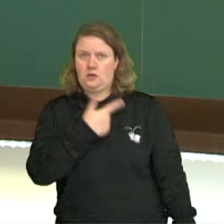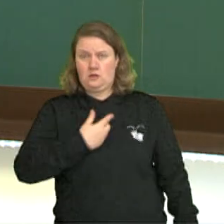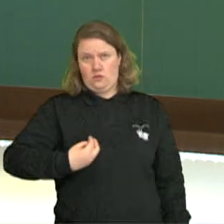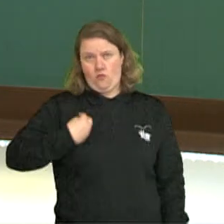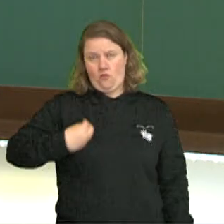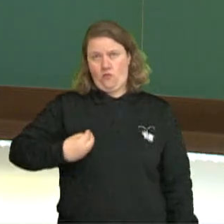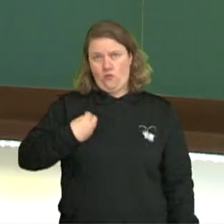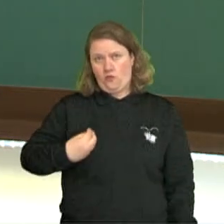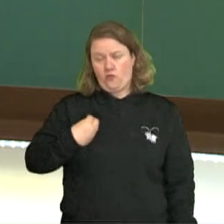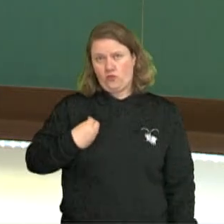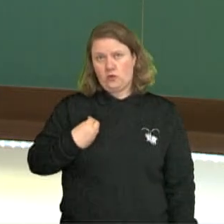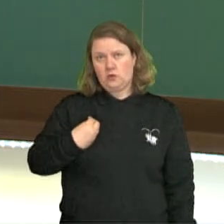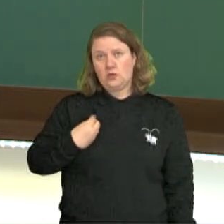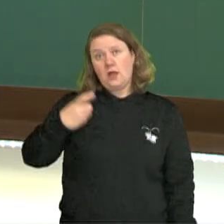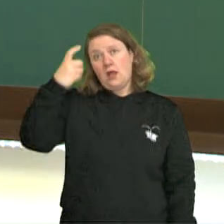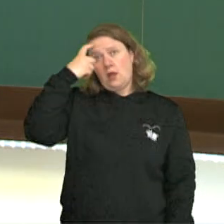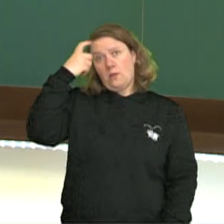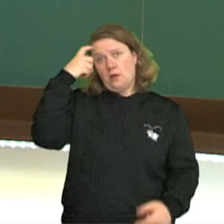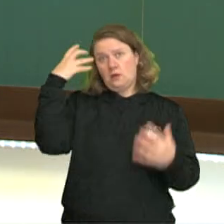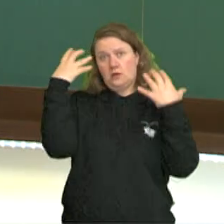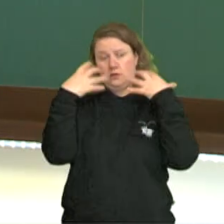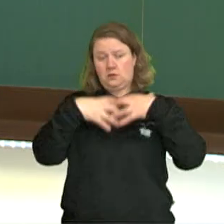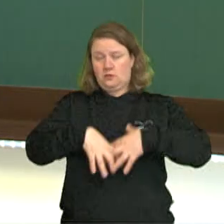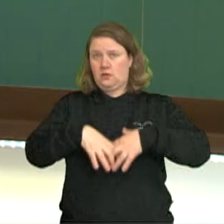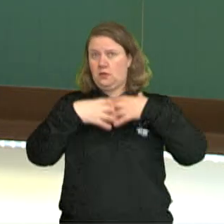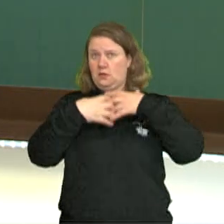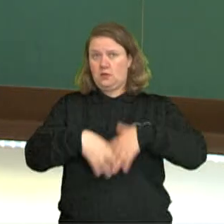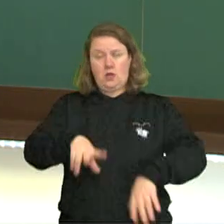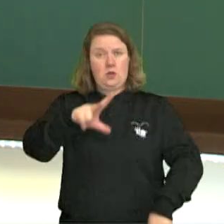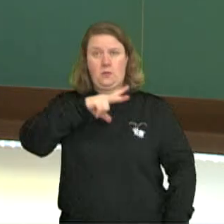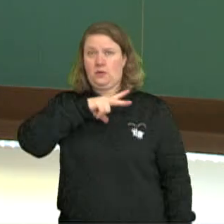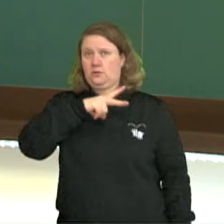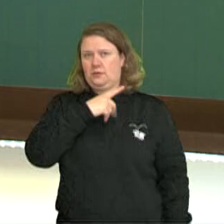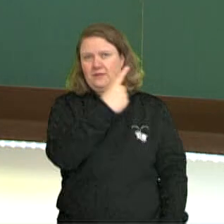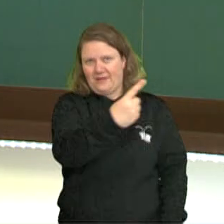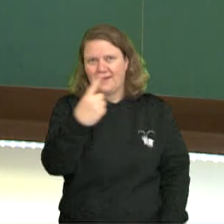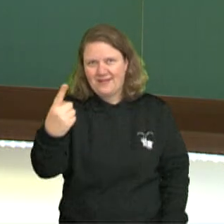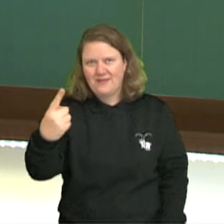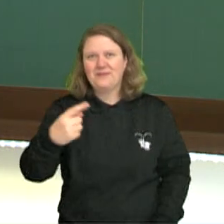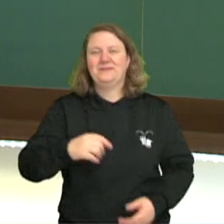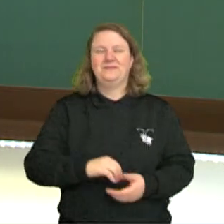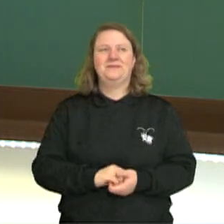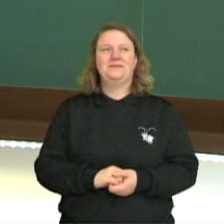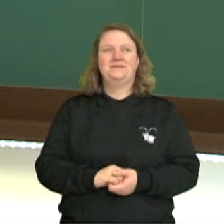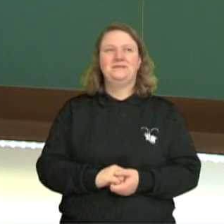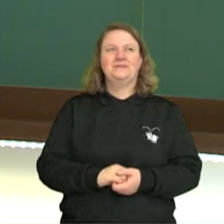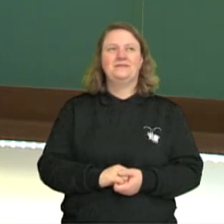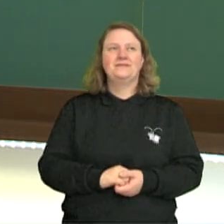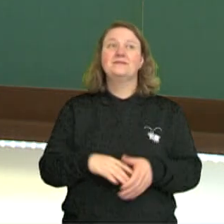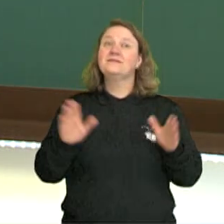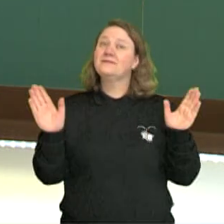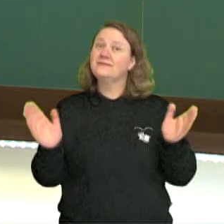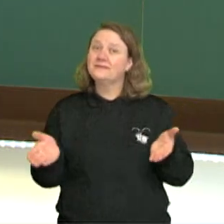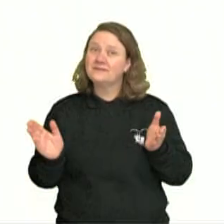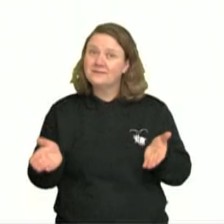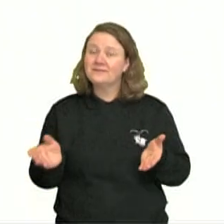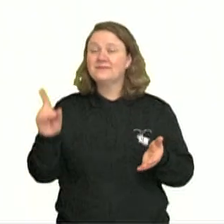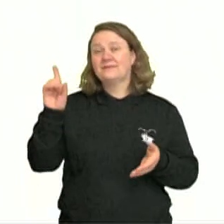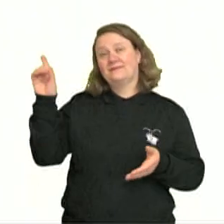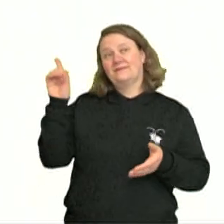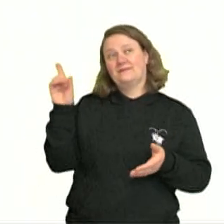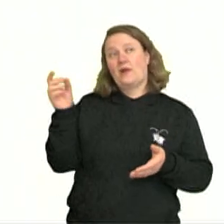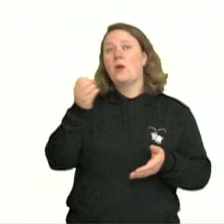a gente a vive, né? É uma reflexão aí para vocês até filosófica, né? Bom, nós temos